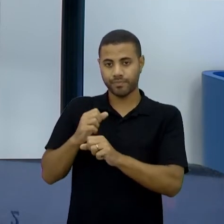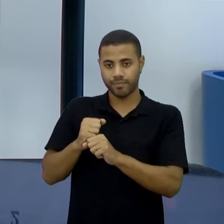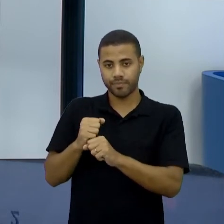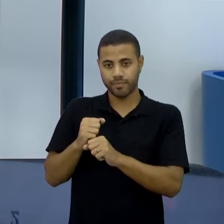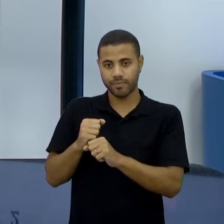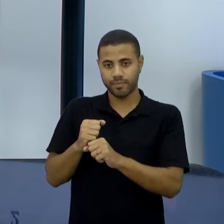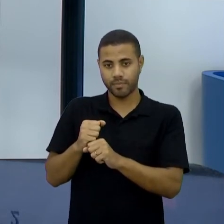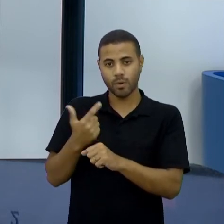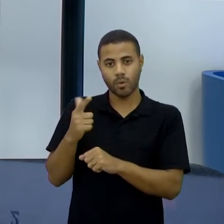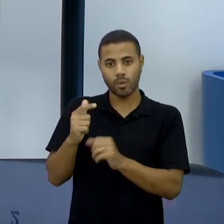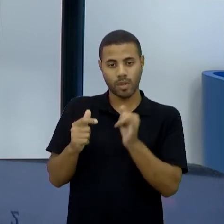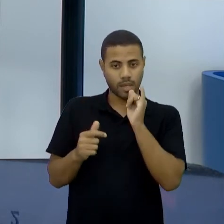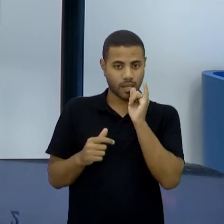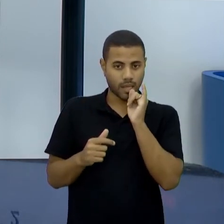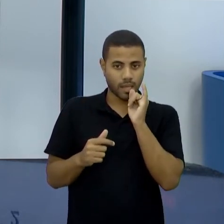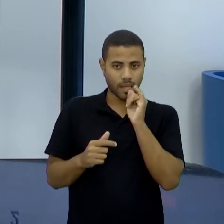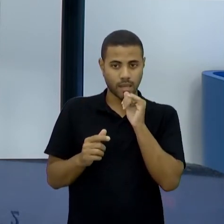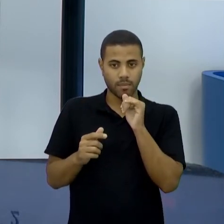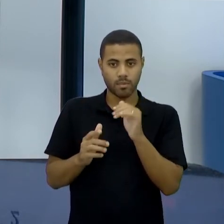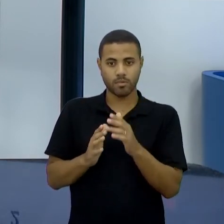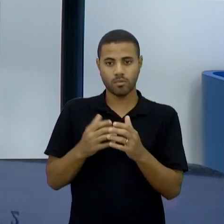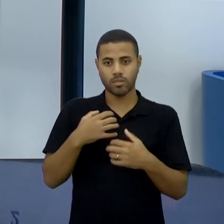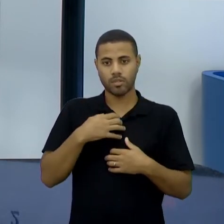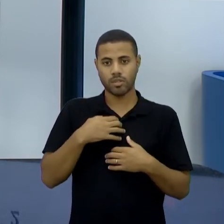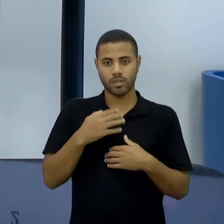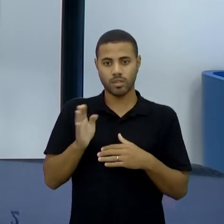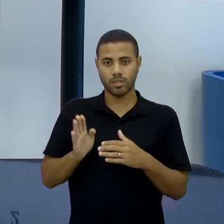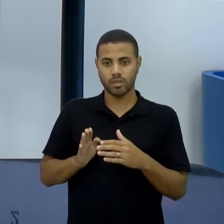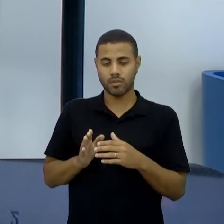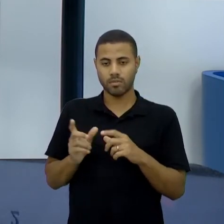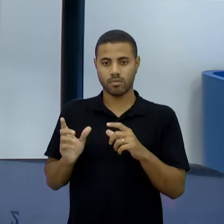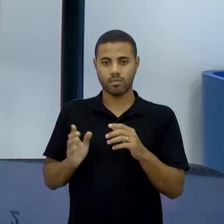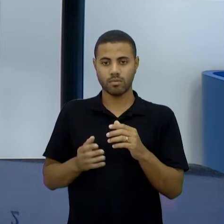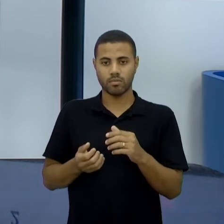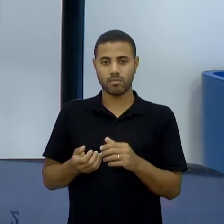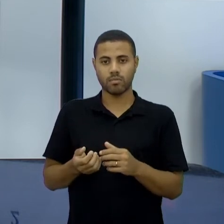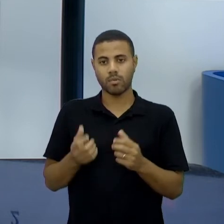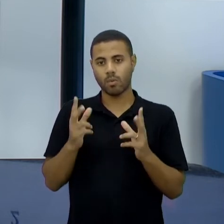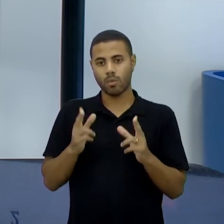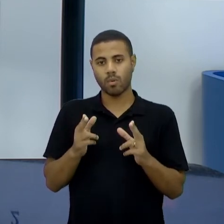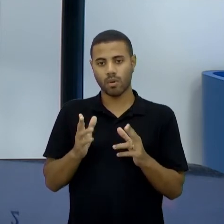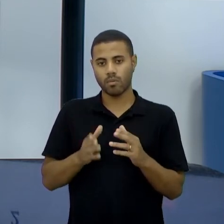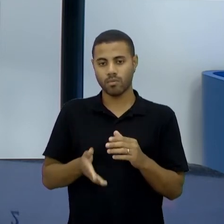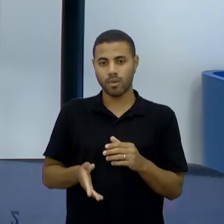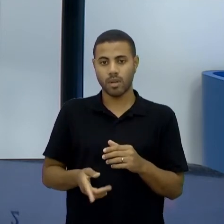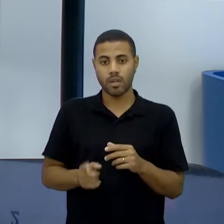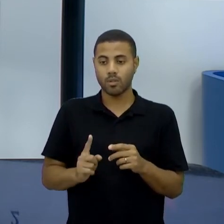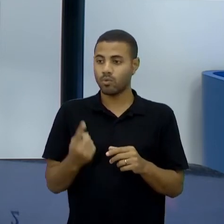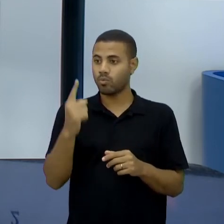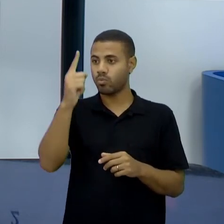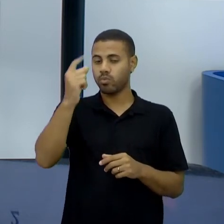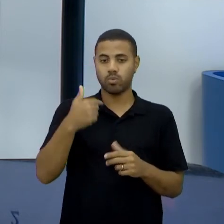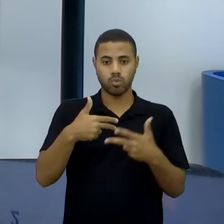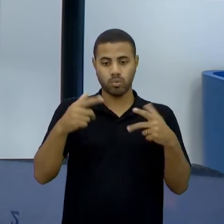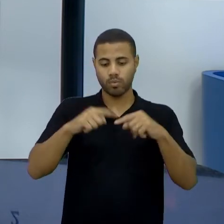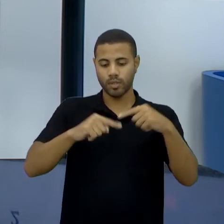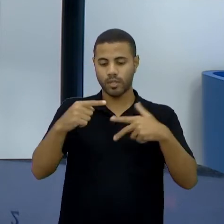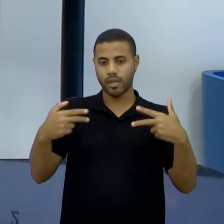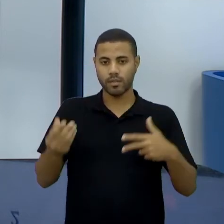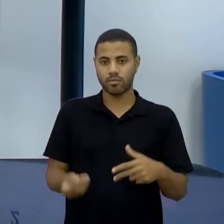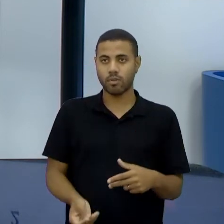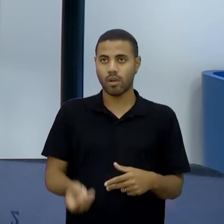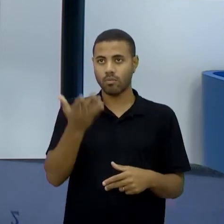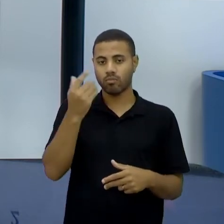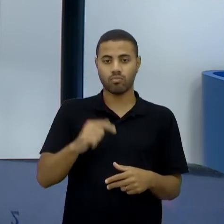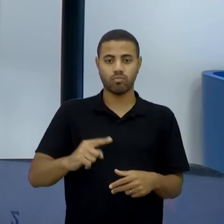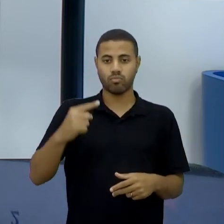tô dando outro exemplo. O lançamento vertical é esse, ó. Quando você joga em linha reta para cima. Então, o que você está fazendo? Se você